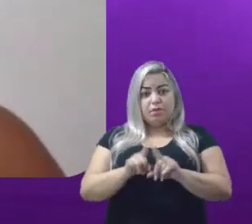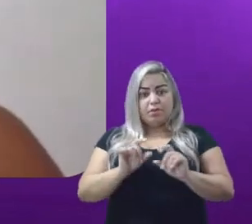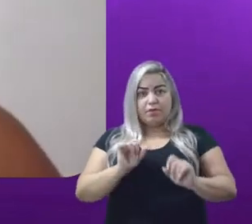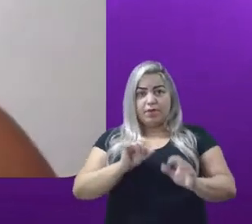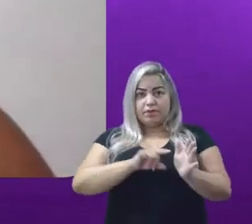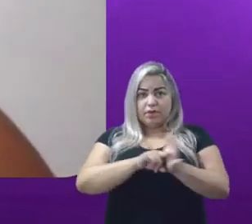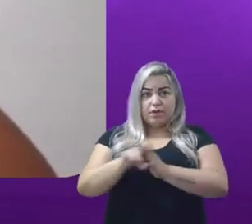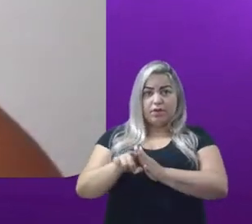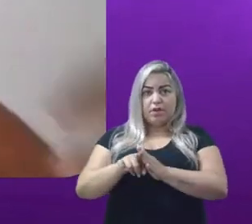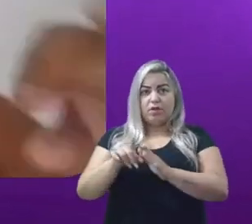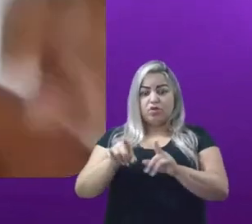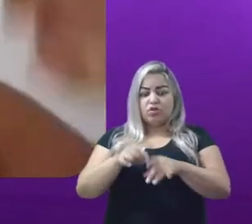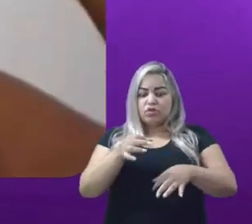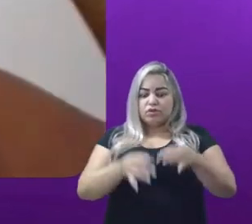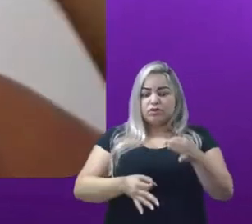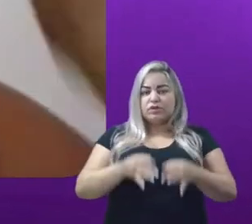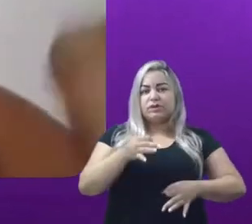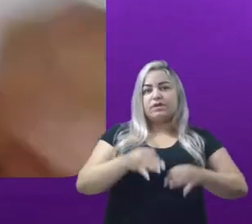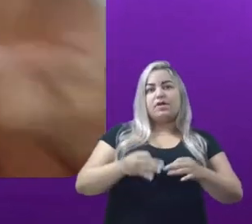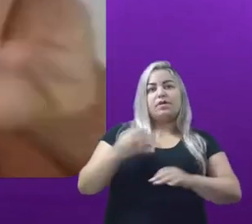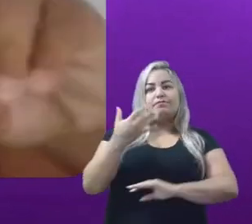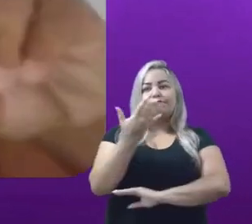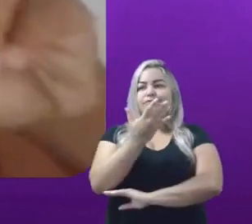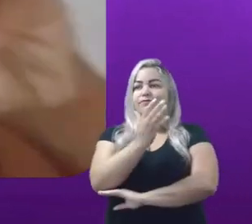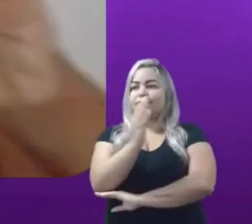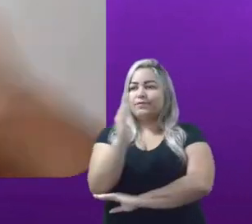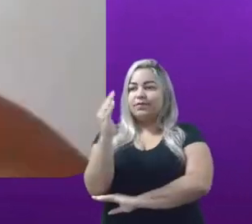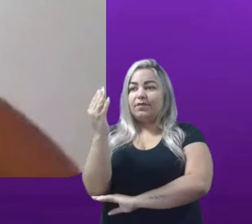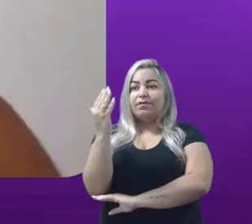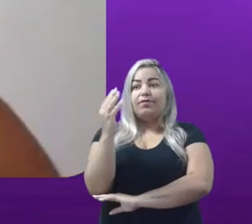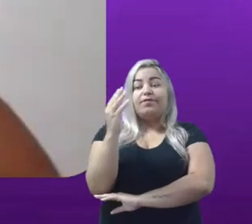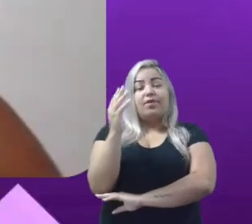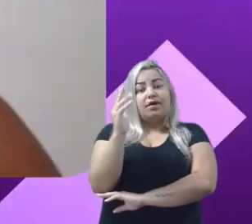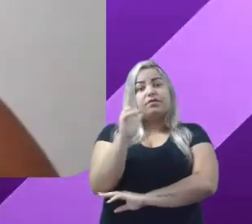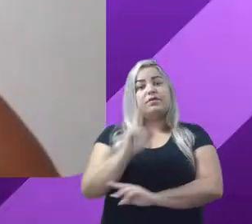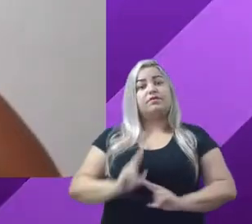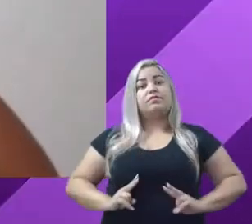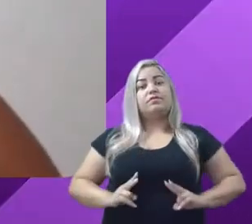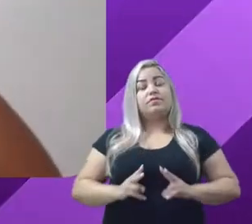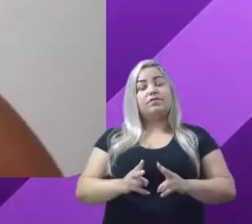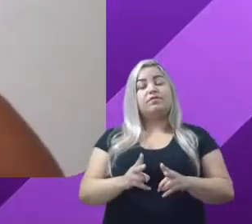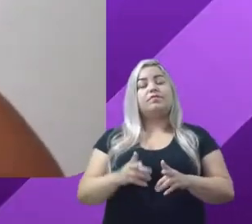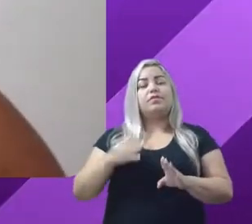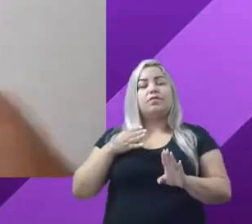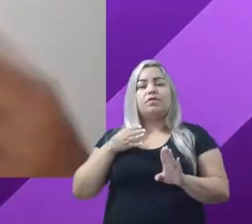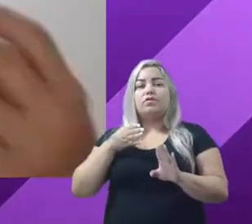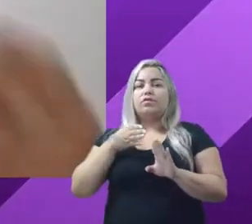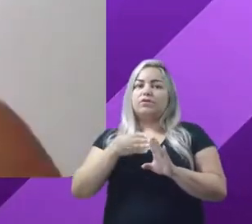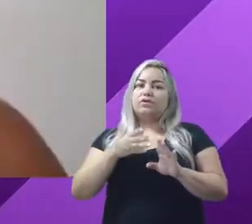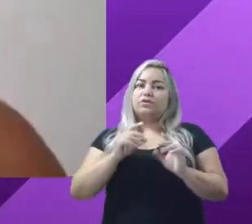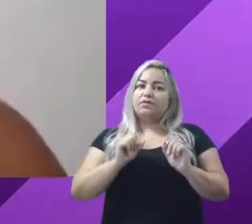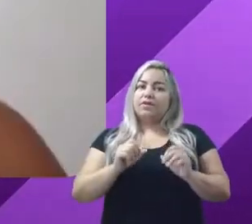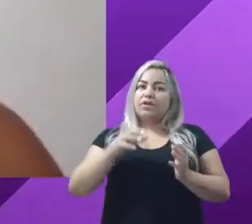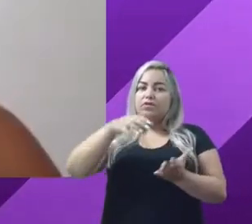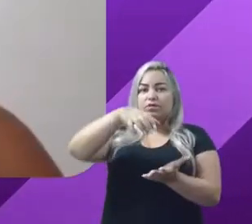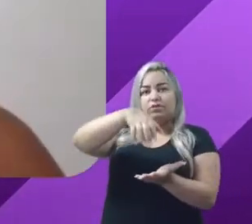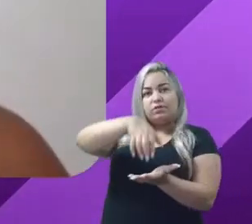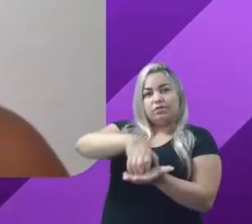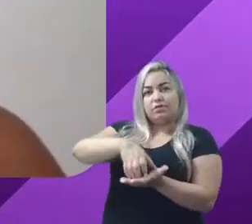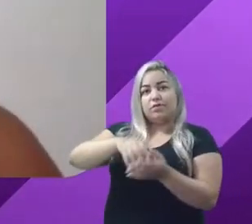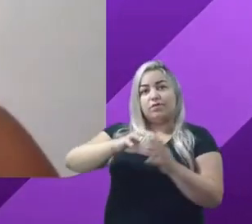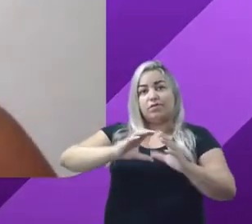das injustiças ambientais elas estão sempre centralizadas ou focadas em territórios